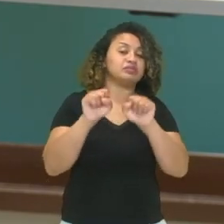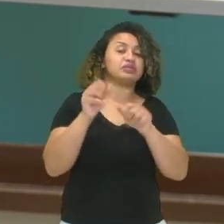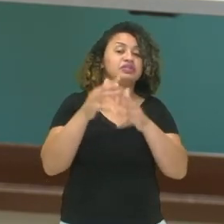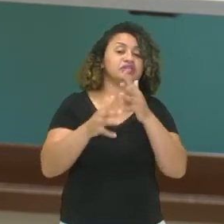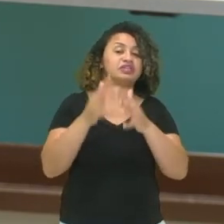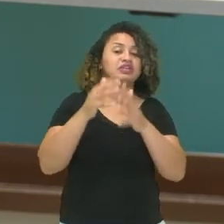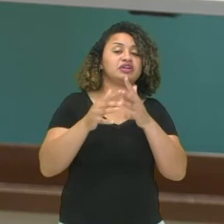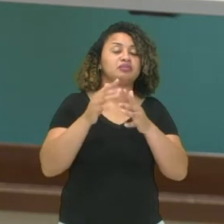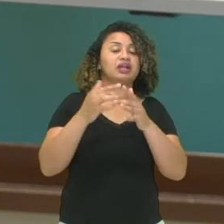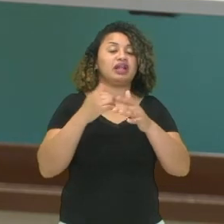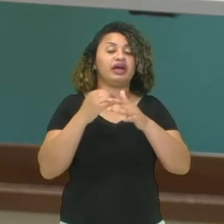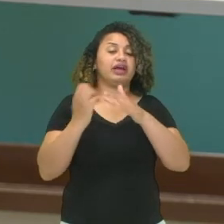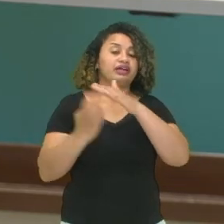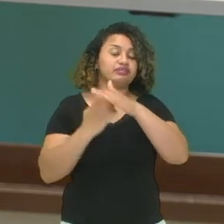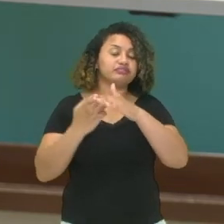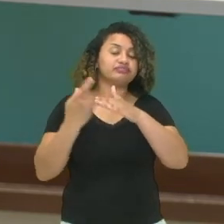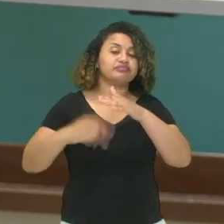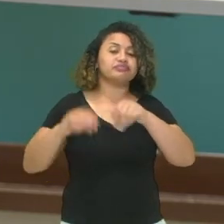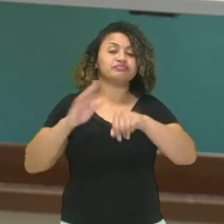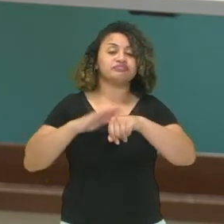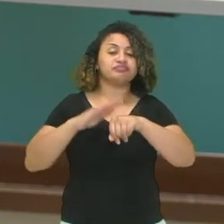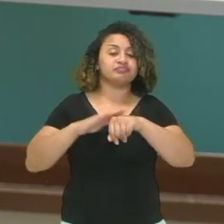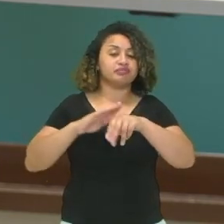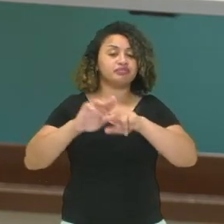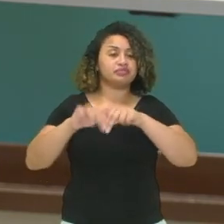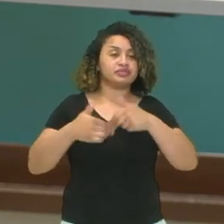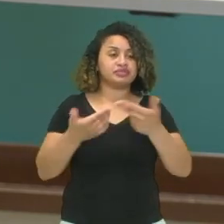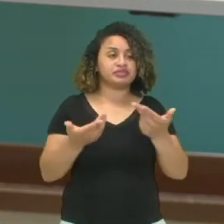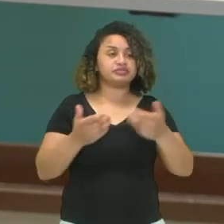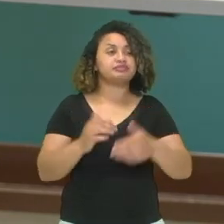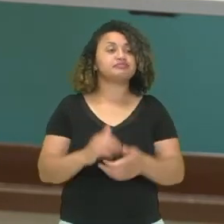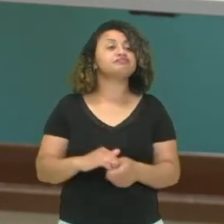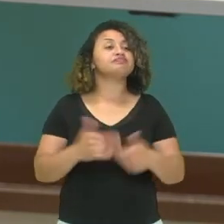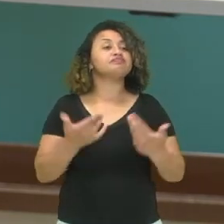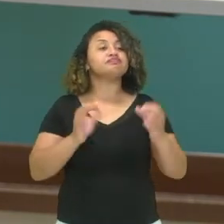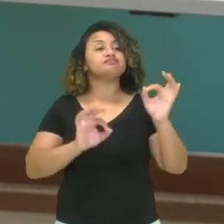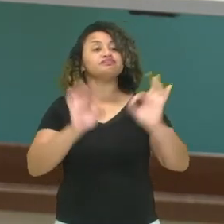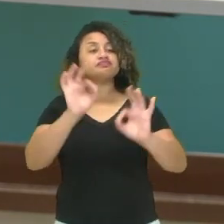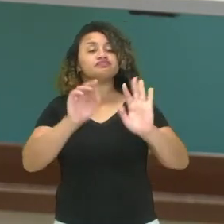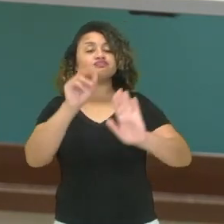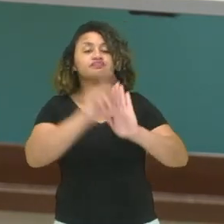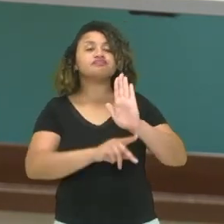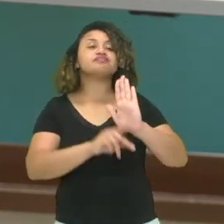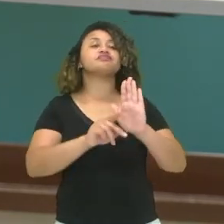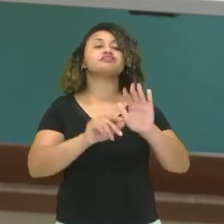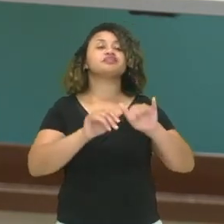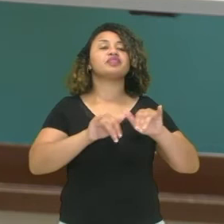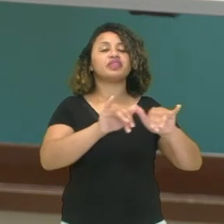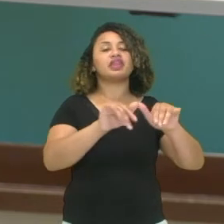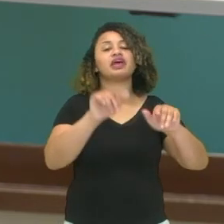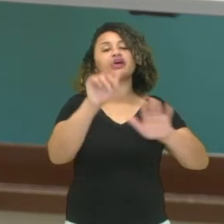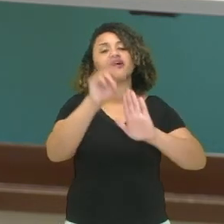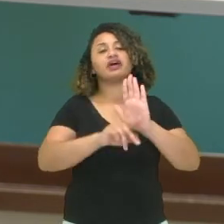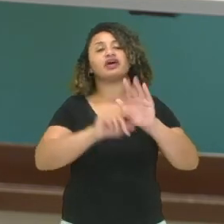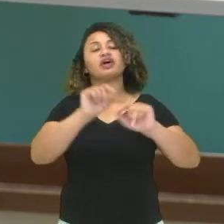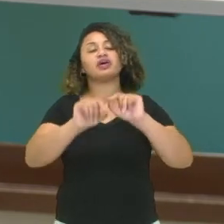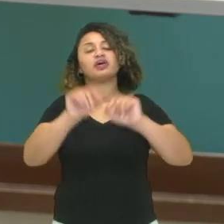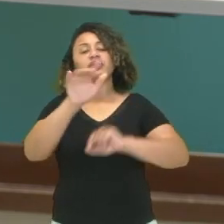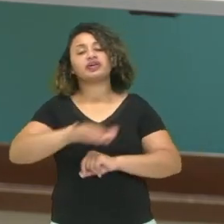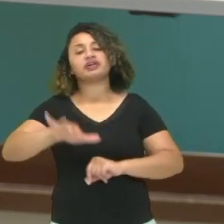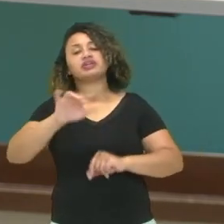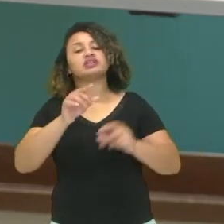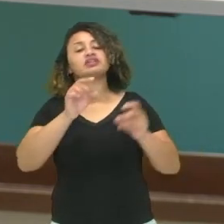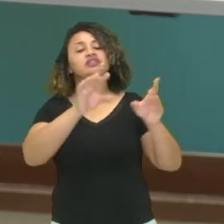o seu negócio nesse aspecto. Então, planejar o mercado, ou planejar o que você vai vender, aonde você